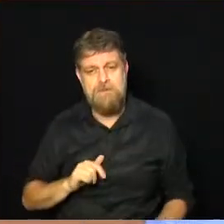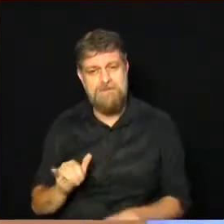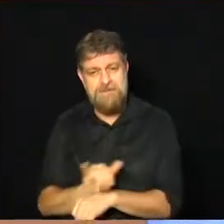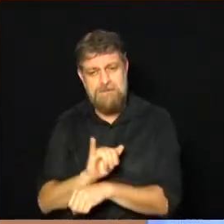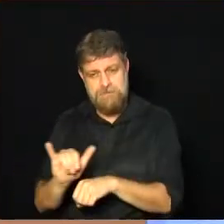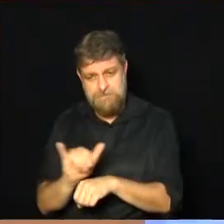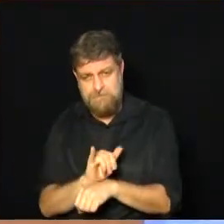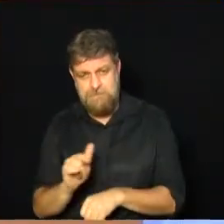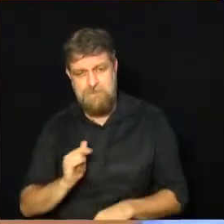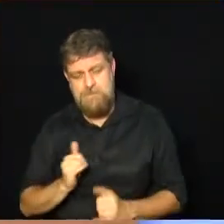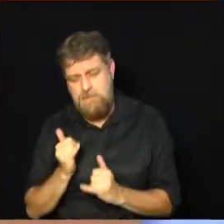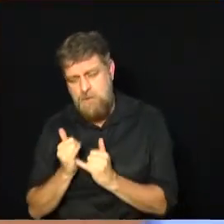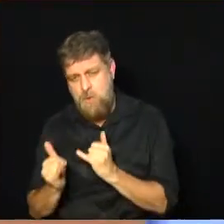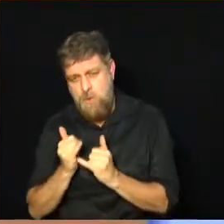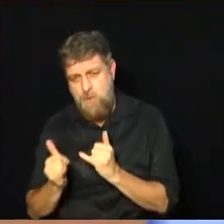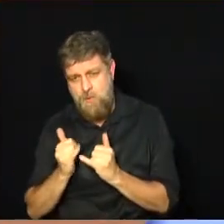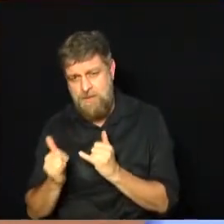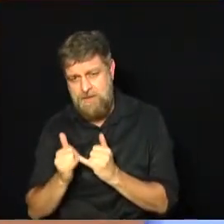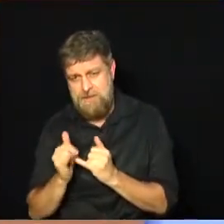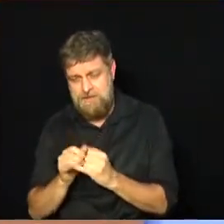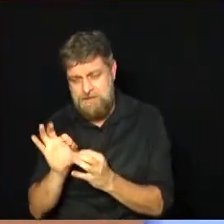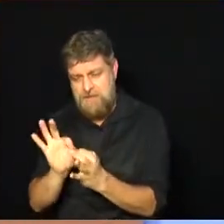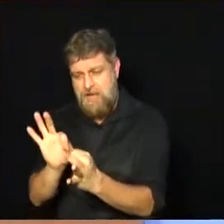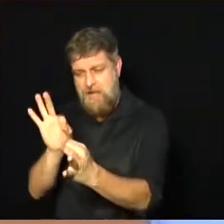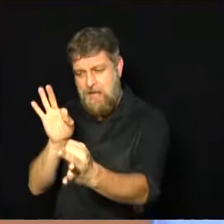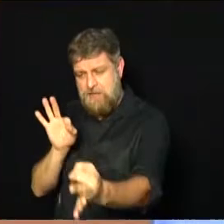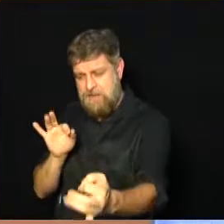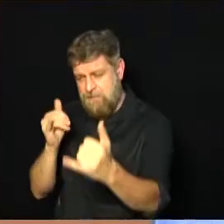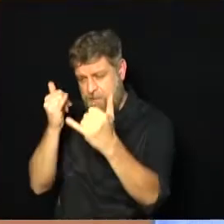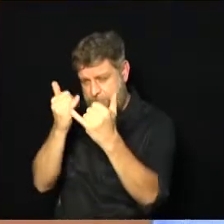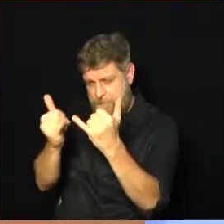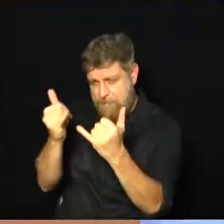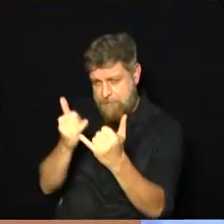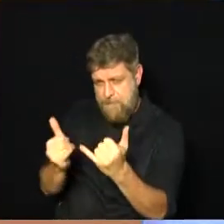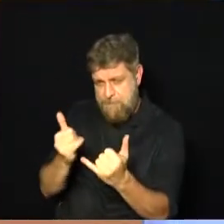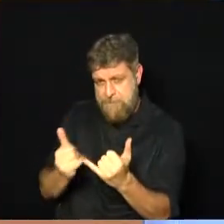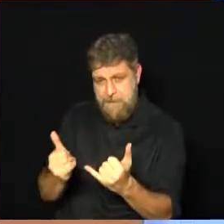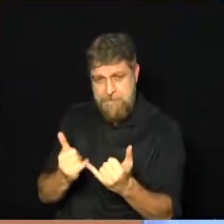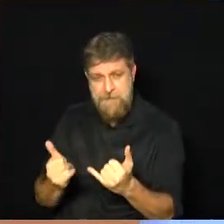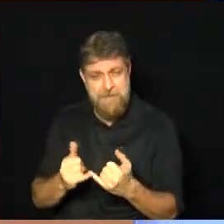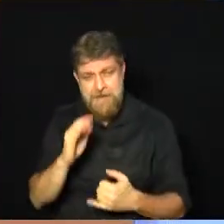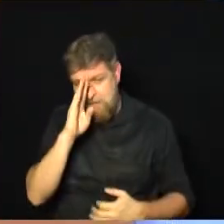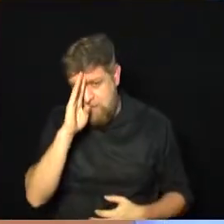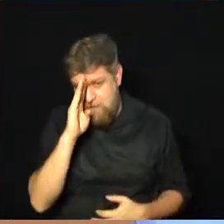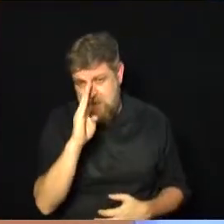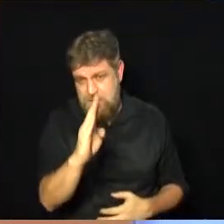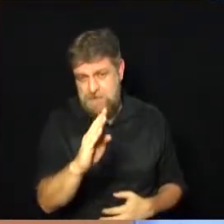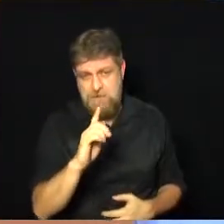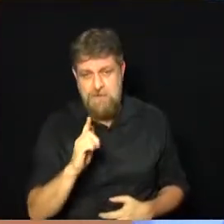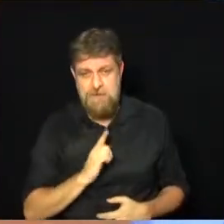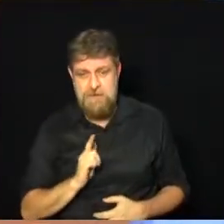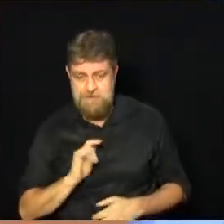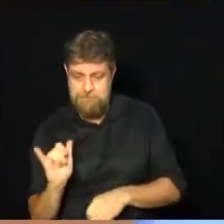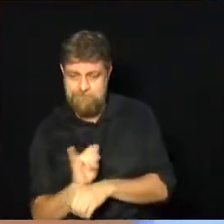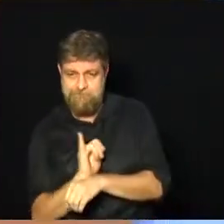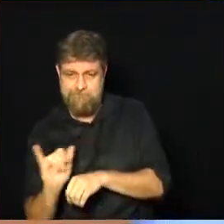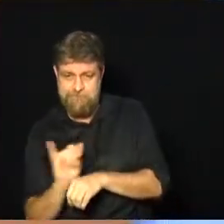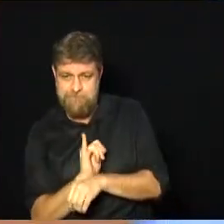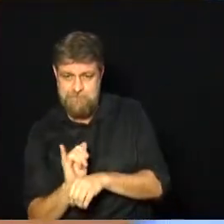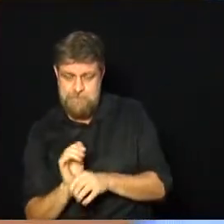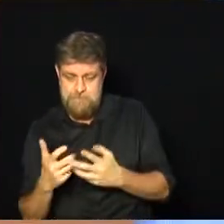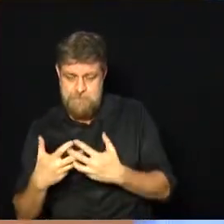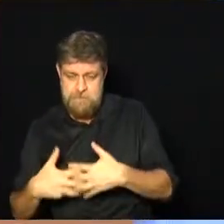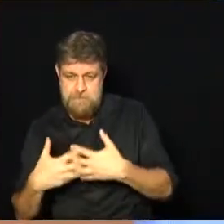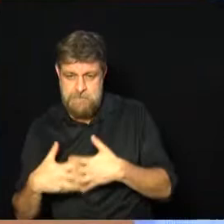tivessem aproximadamente tamanhos similares e, principalmente, a operacionalidade. Isso quer dizer o